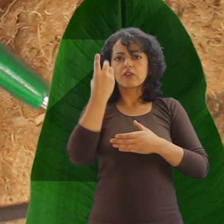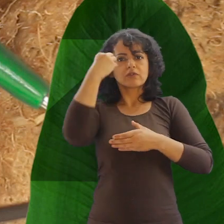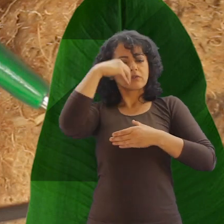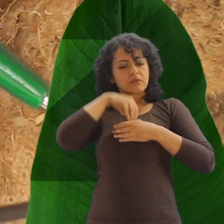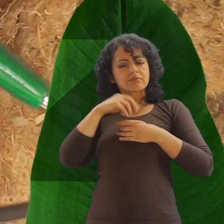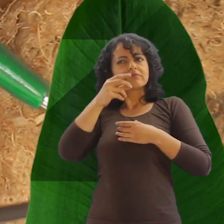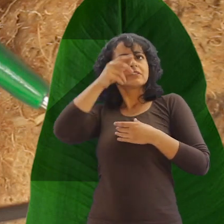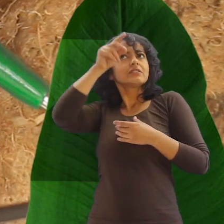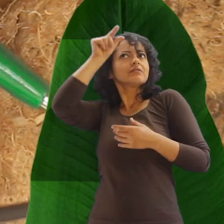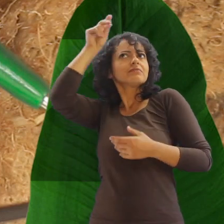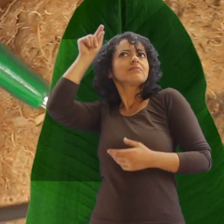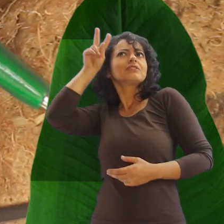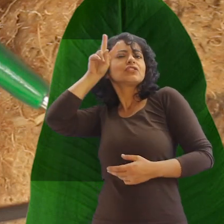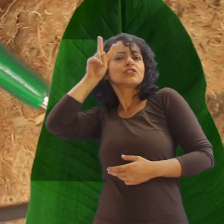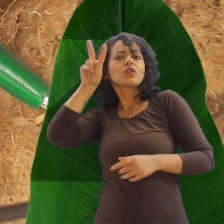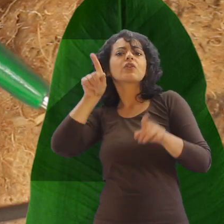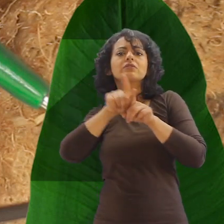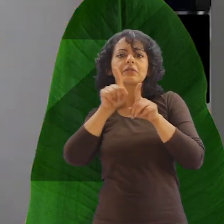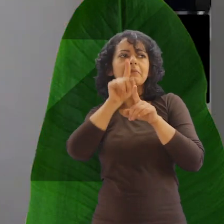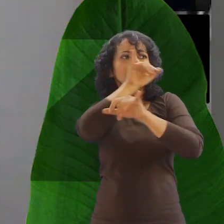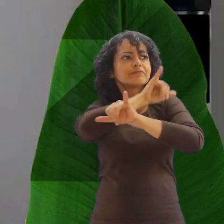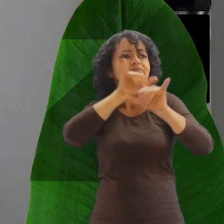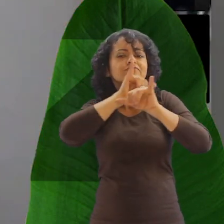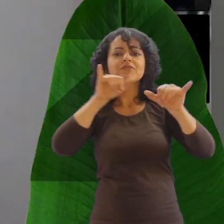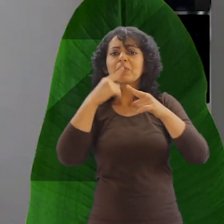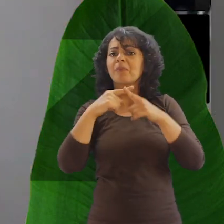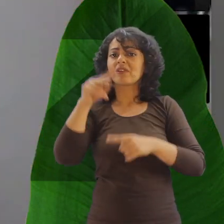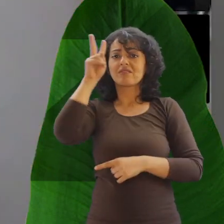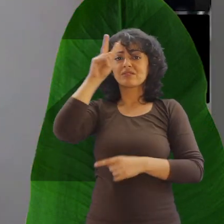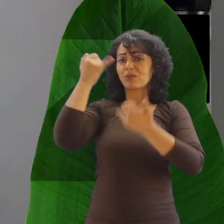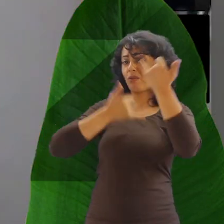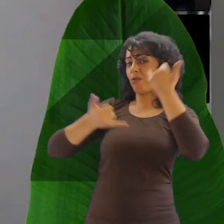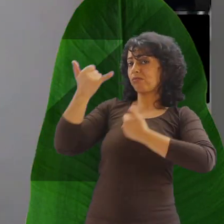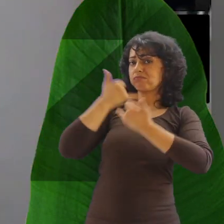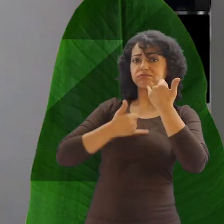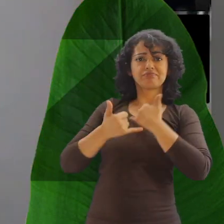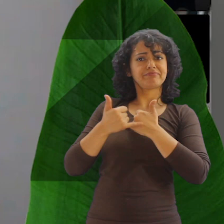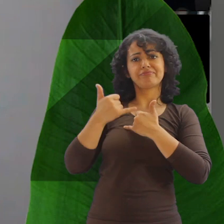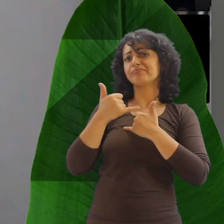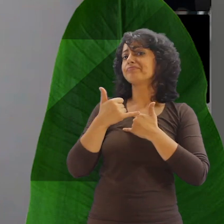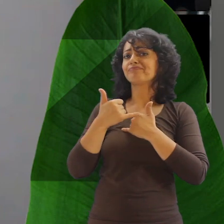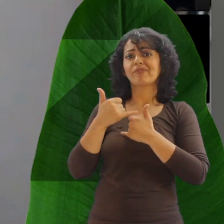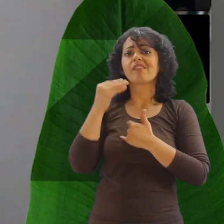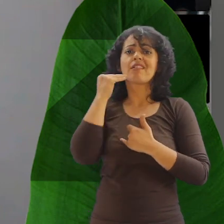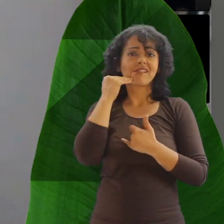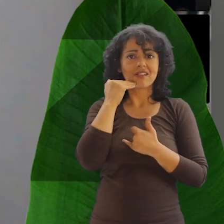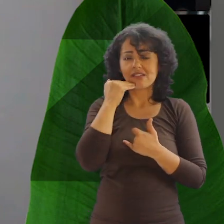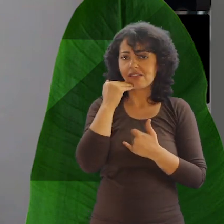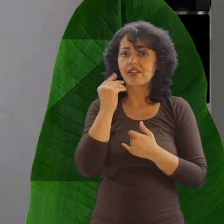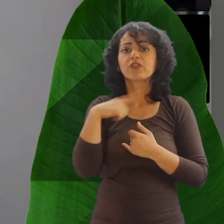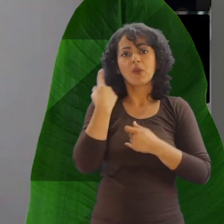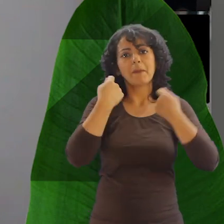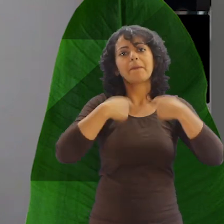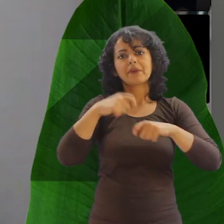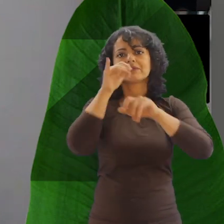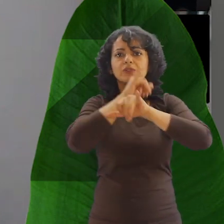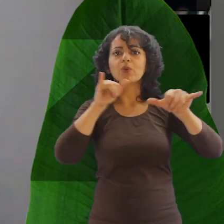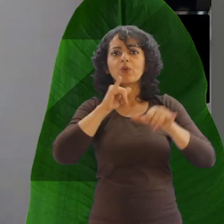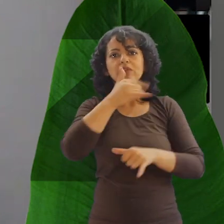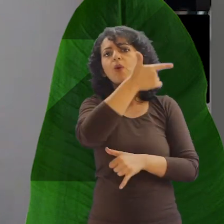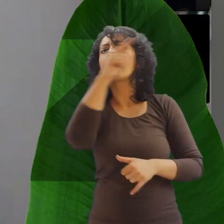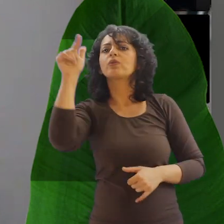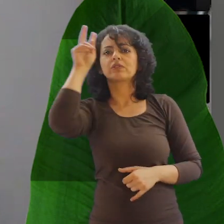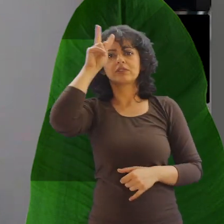as nossas essências e contar outras histórias. Porque as histórias que foram contadas para a gente, elas estão muito defasadas. Então a